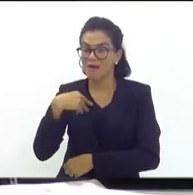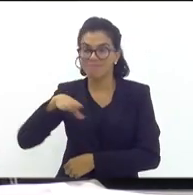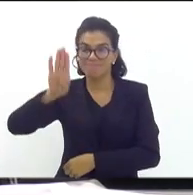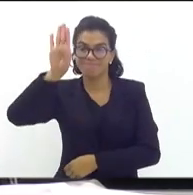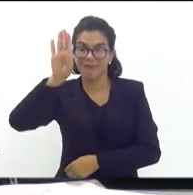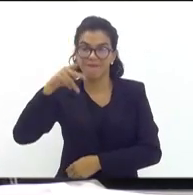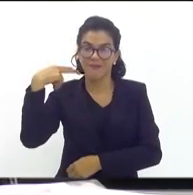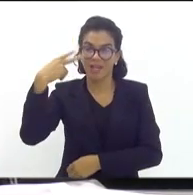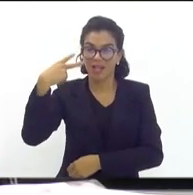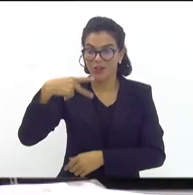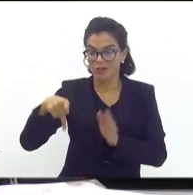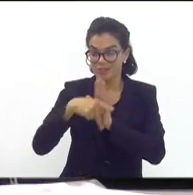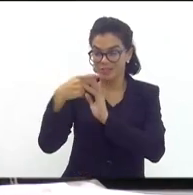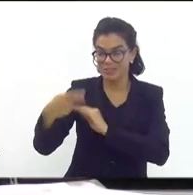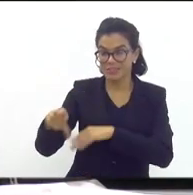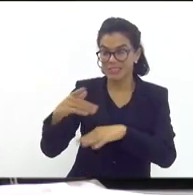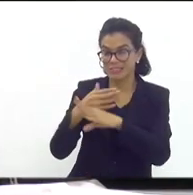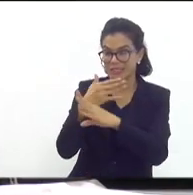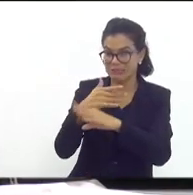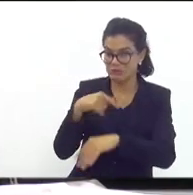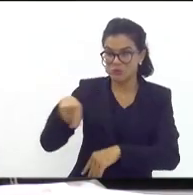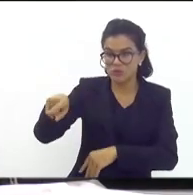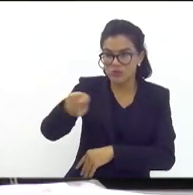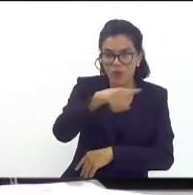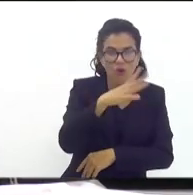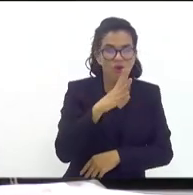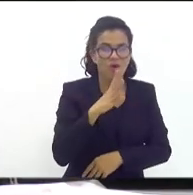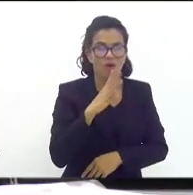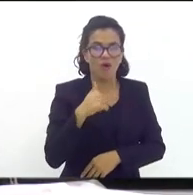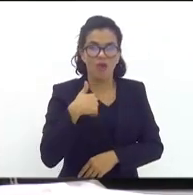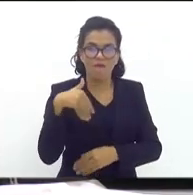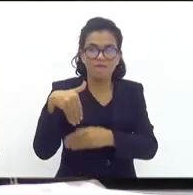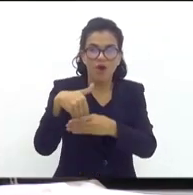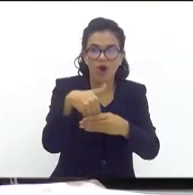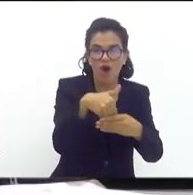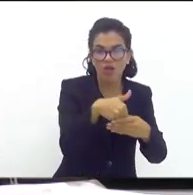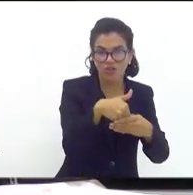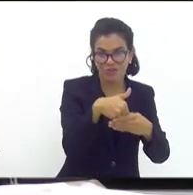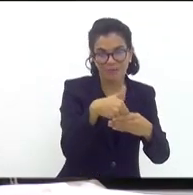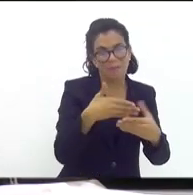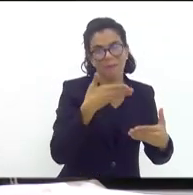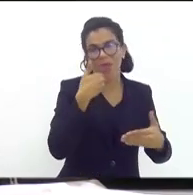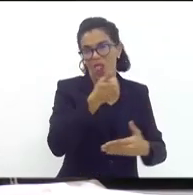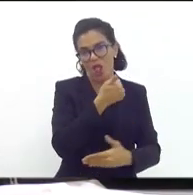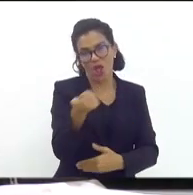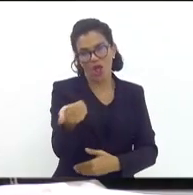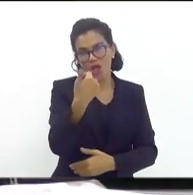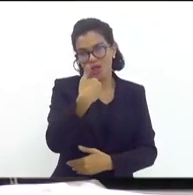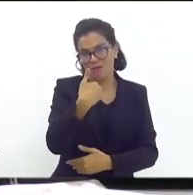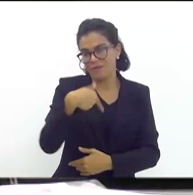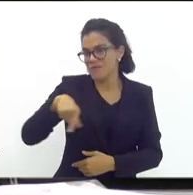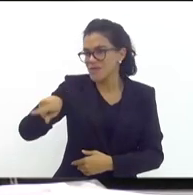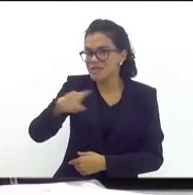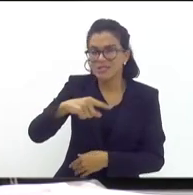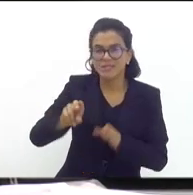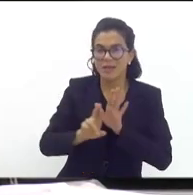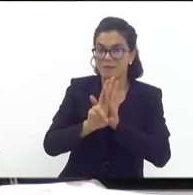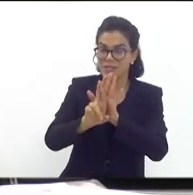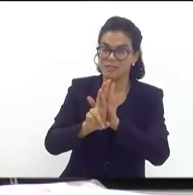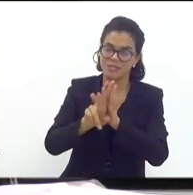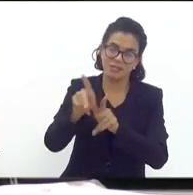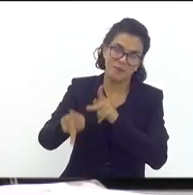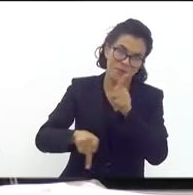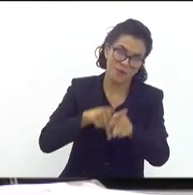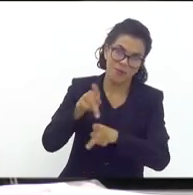excelência os senhores aqui conhecem o voto melhor do que ninguém são representantes legítimo do Povo mas eu